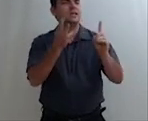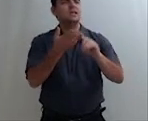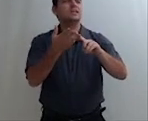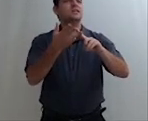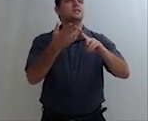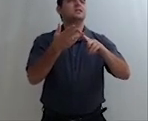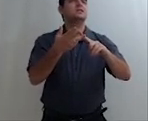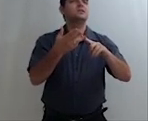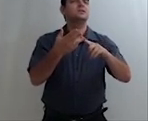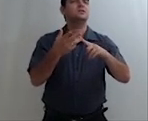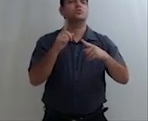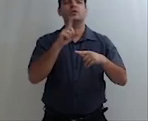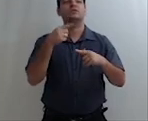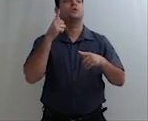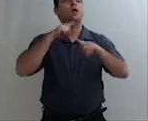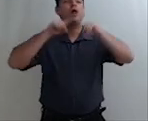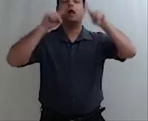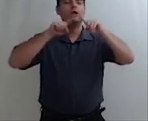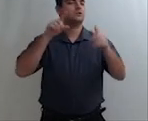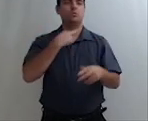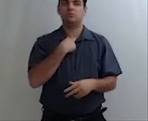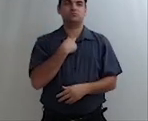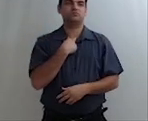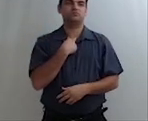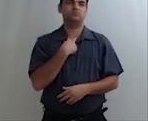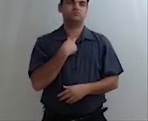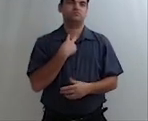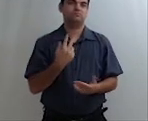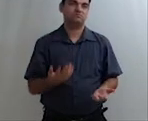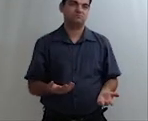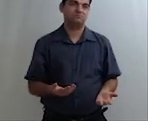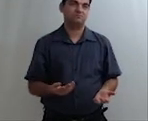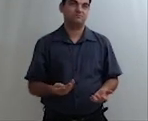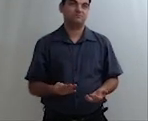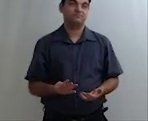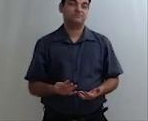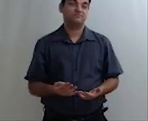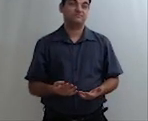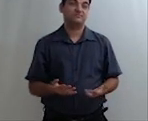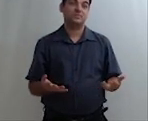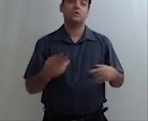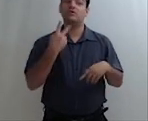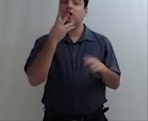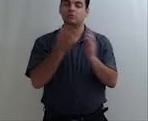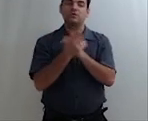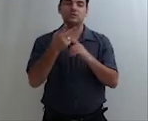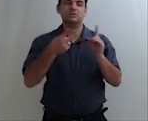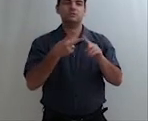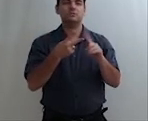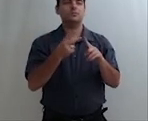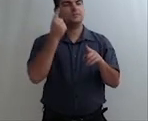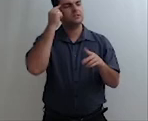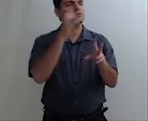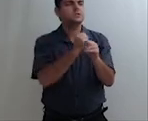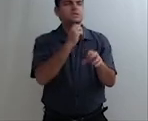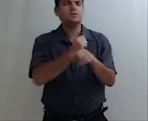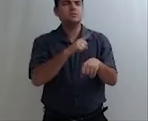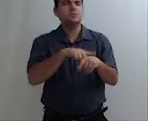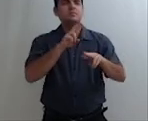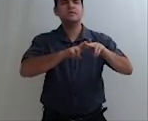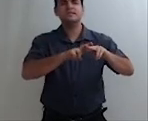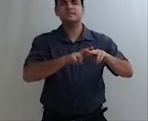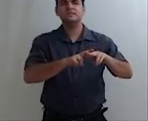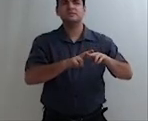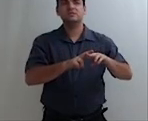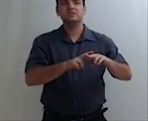mesmo a título de pré-questionamento por derradeiro quanto apontada segunda obscuridade em relação à dosimetria da pena igualmente entendo que